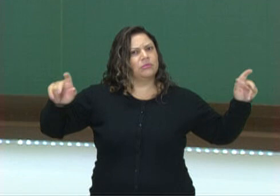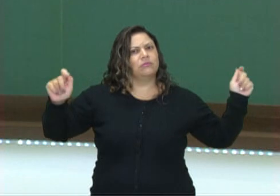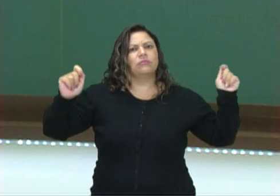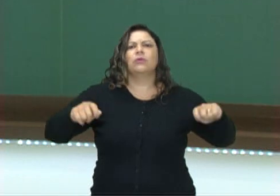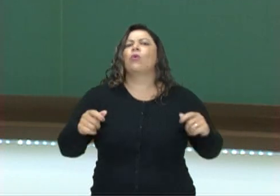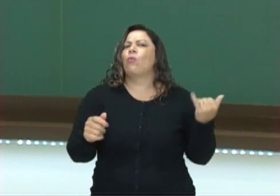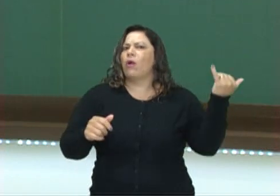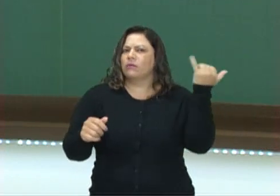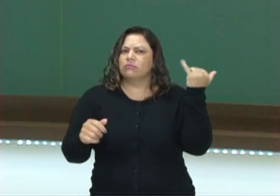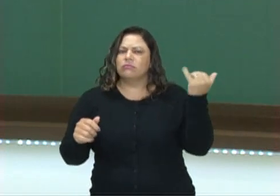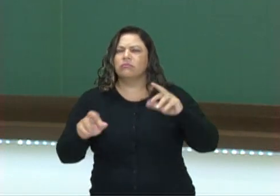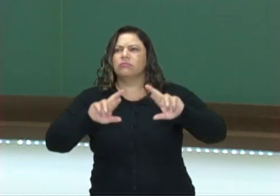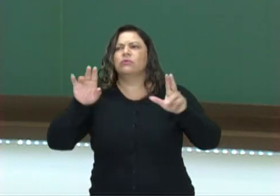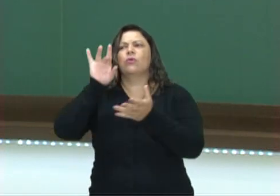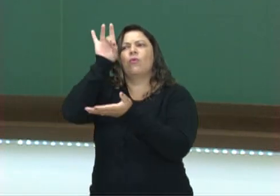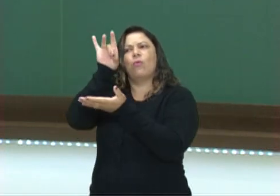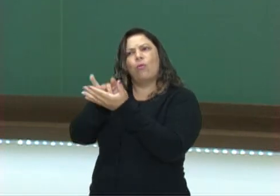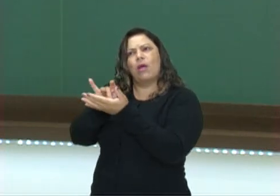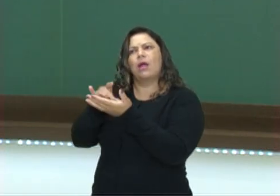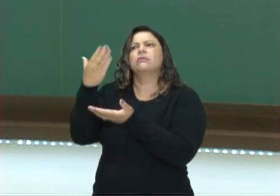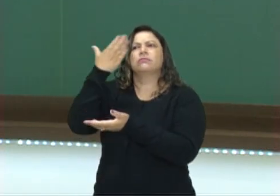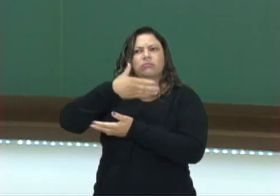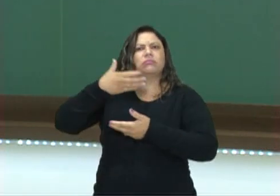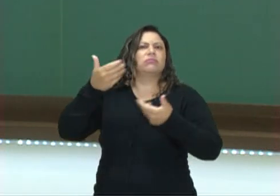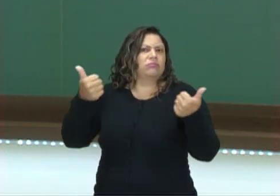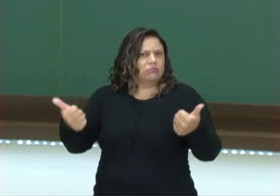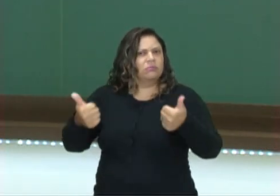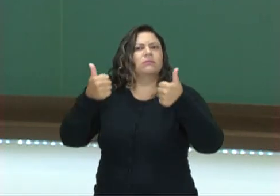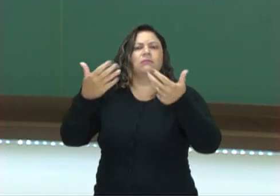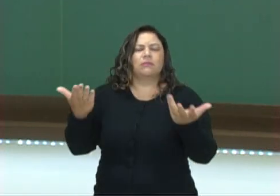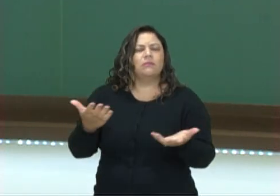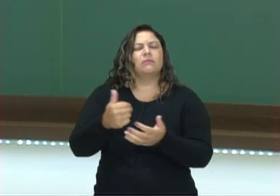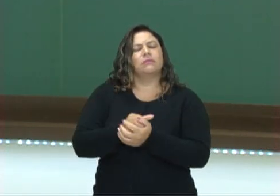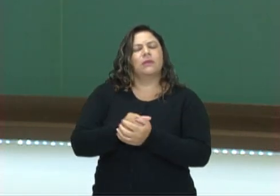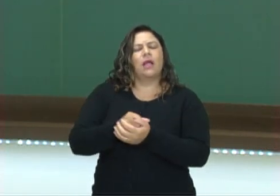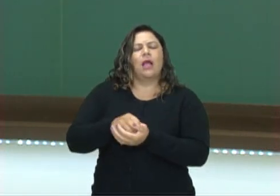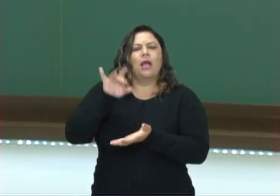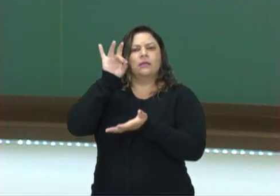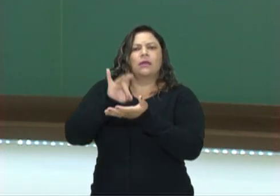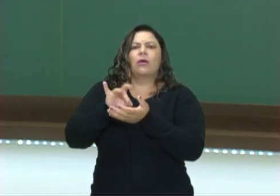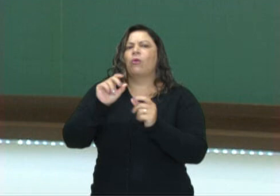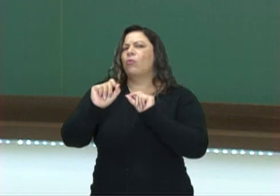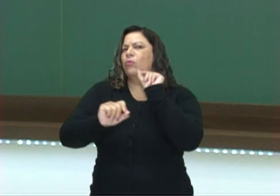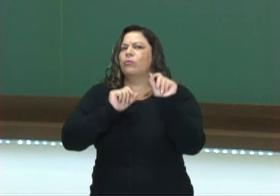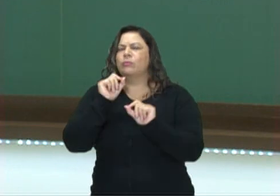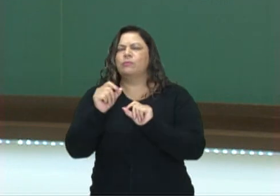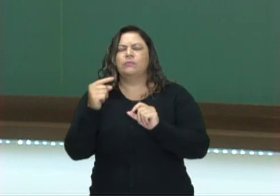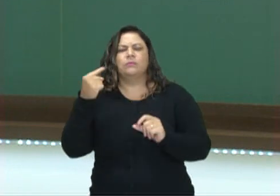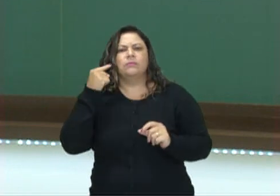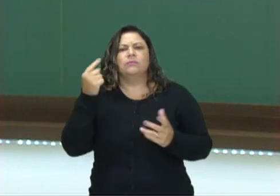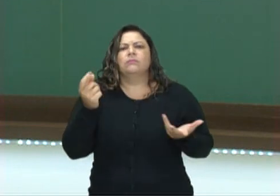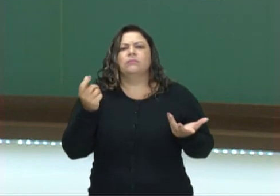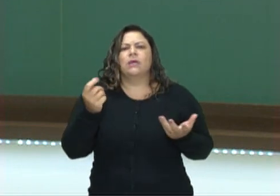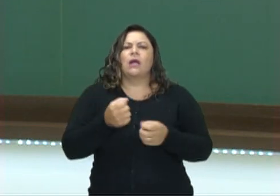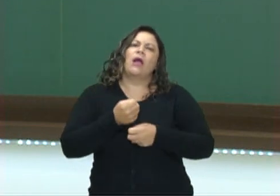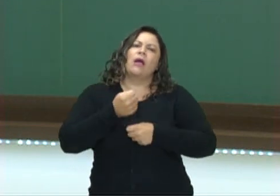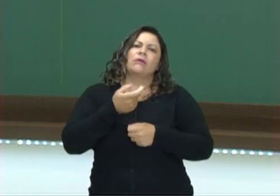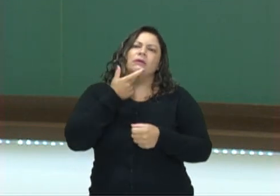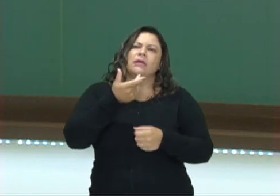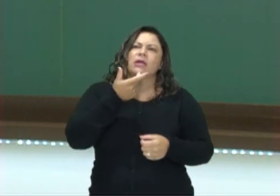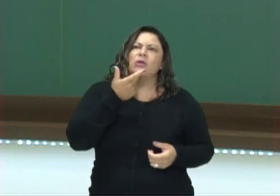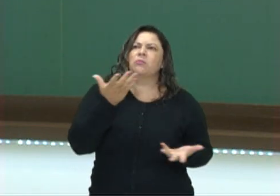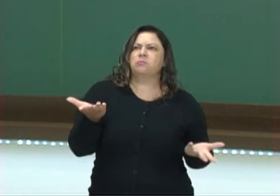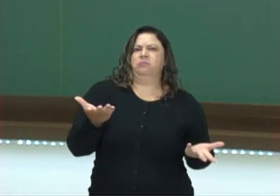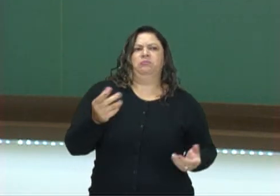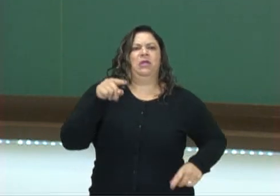algum fato, de algum acontecimento verídico, né? Se é fato, é verídico, e ela tece algum comentário, algum juízo